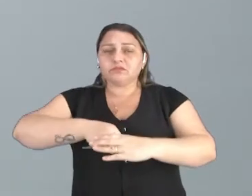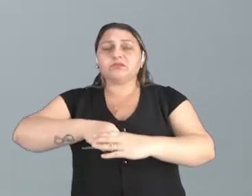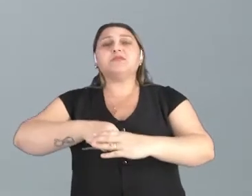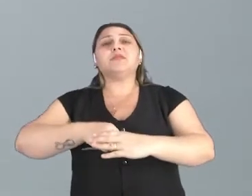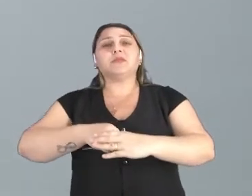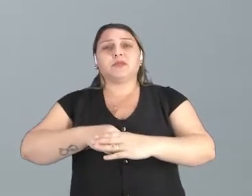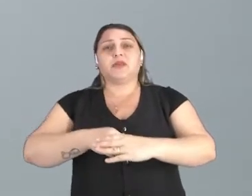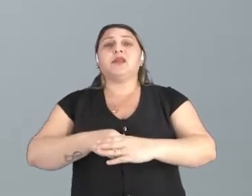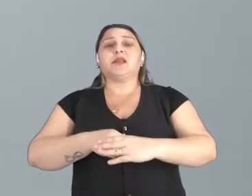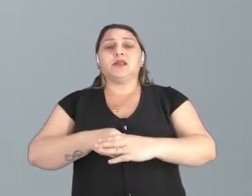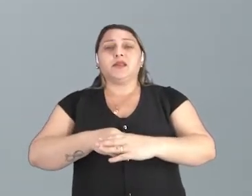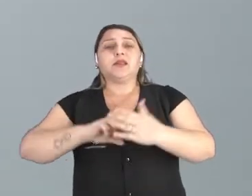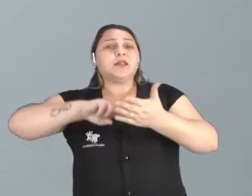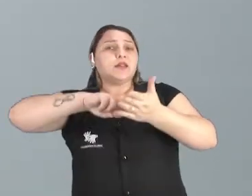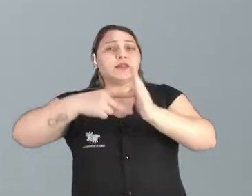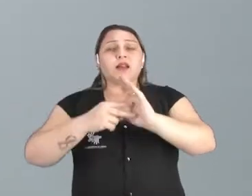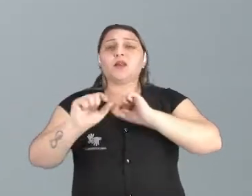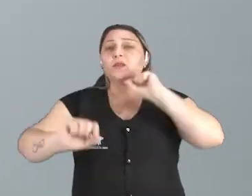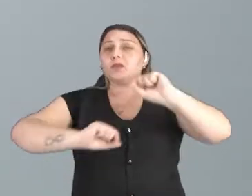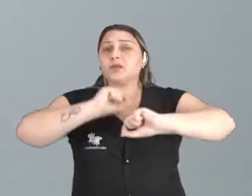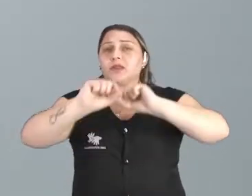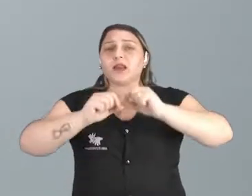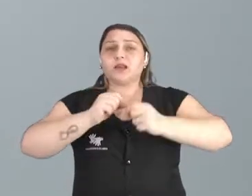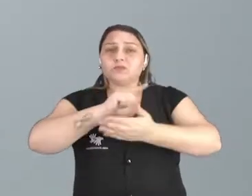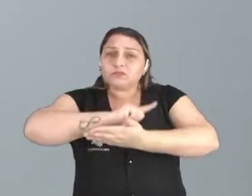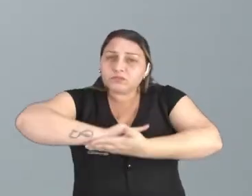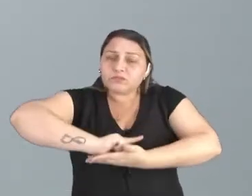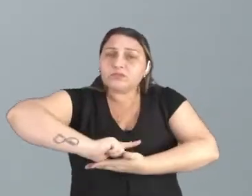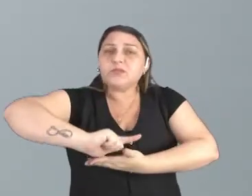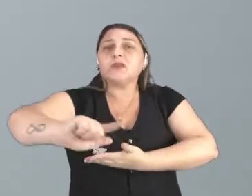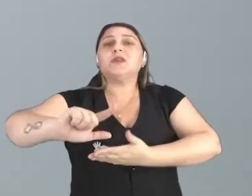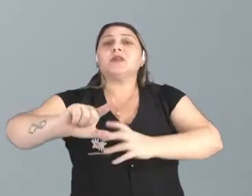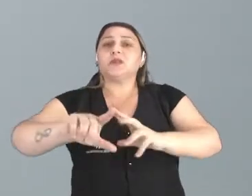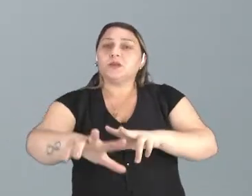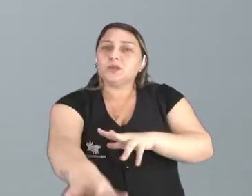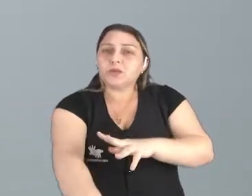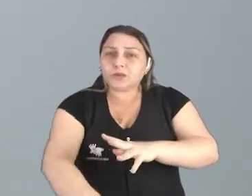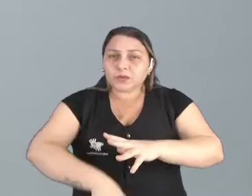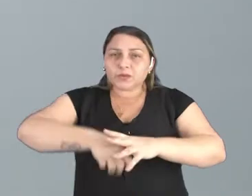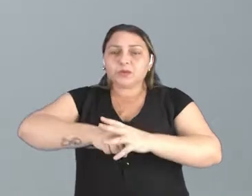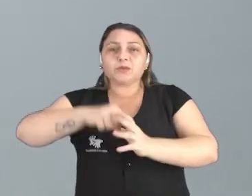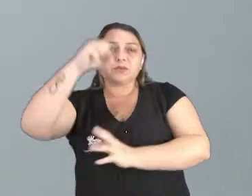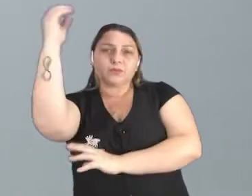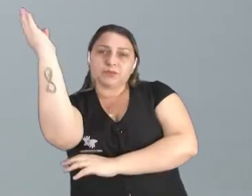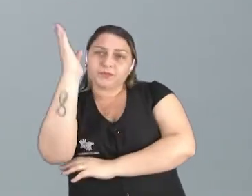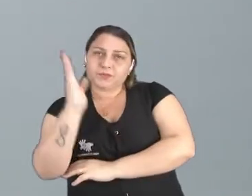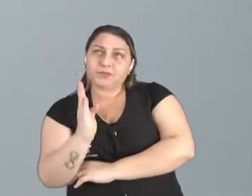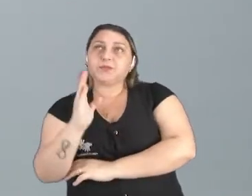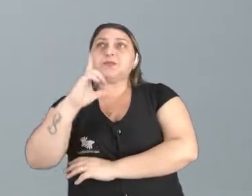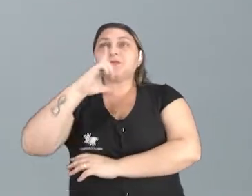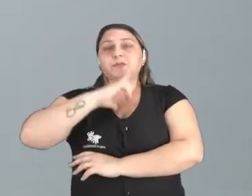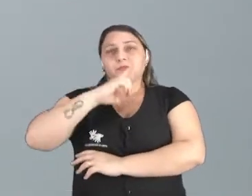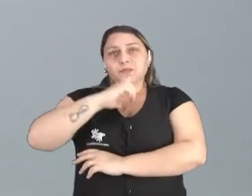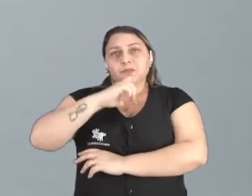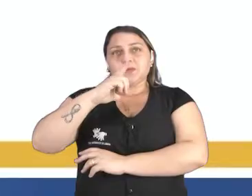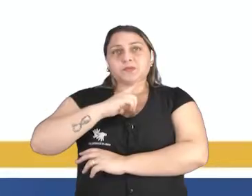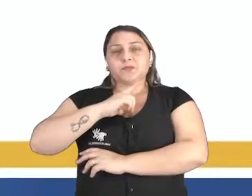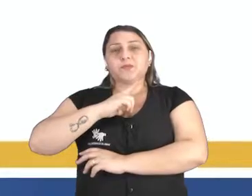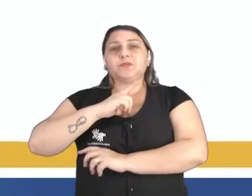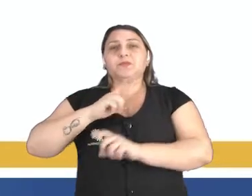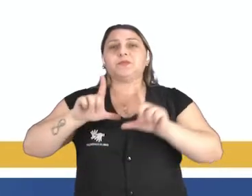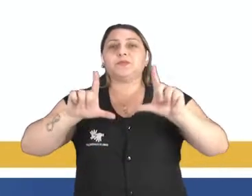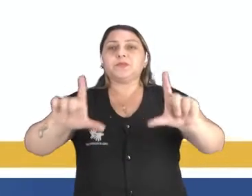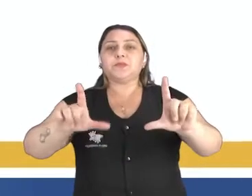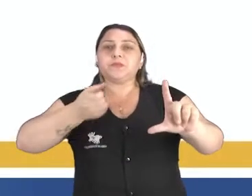vassoura simbolizava então aí a limpeza, né, da corrupção do Brasil. E aí a gente tem uma charge, né, que